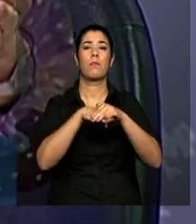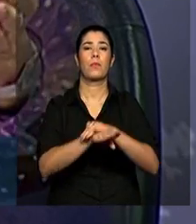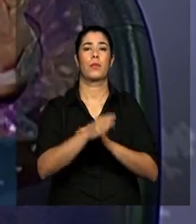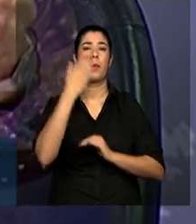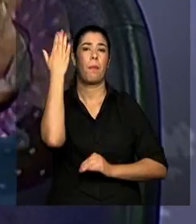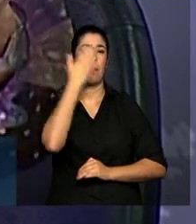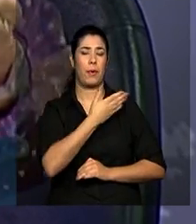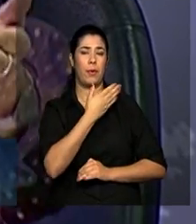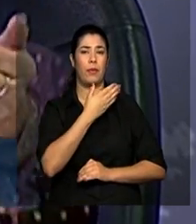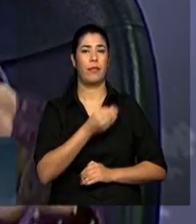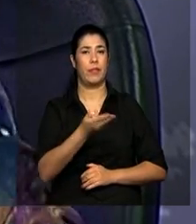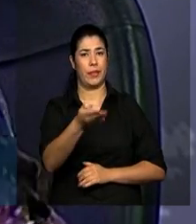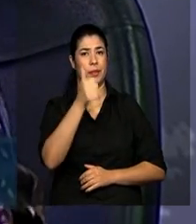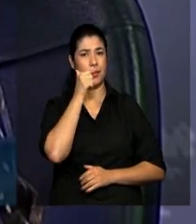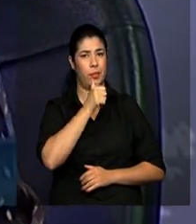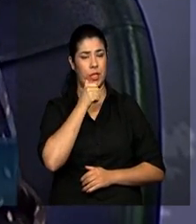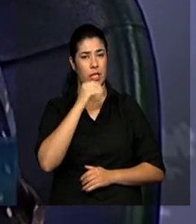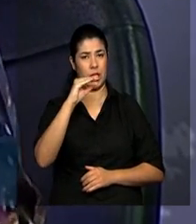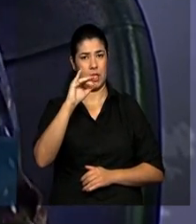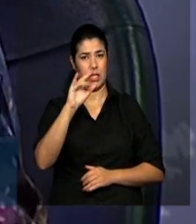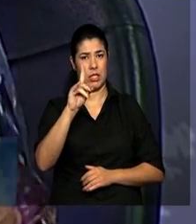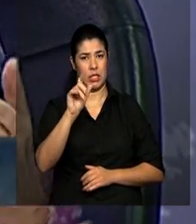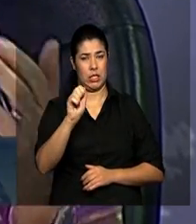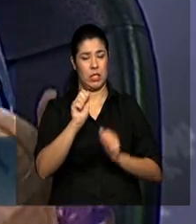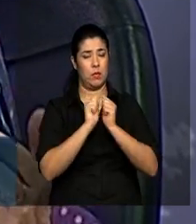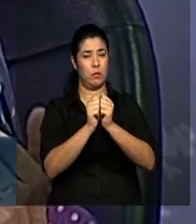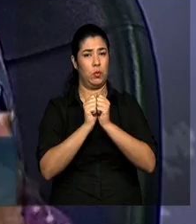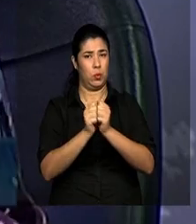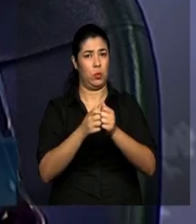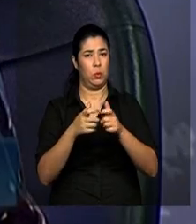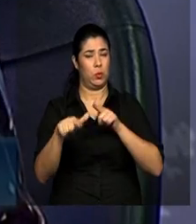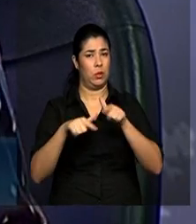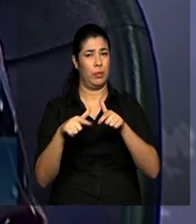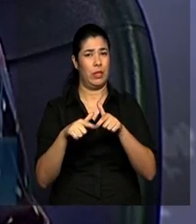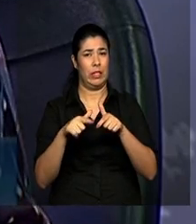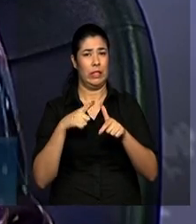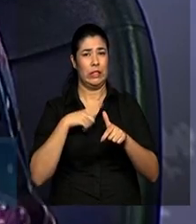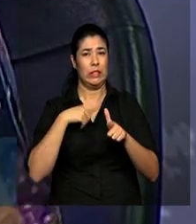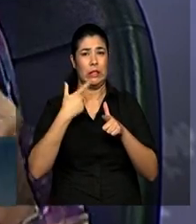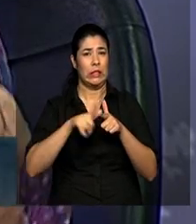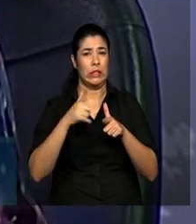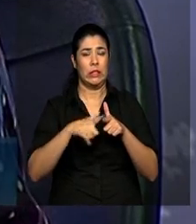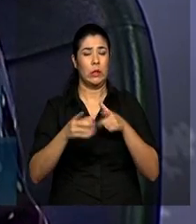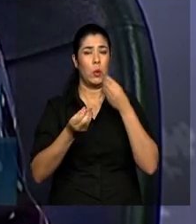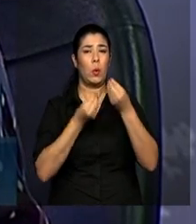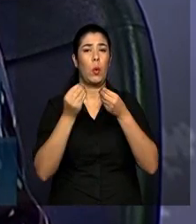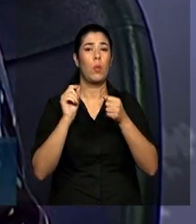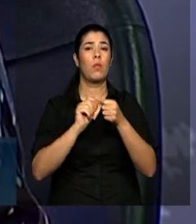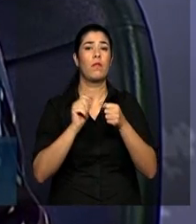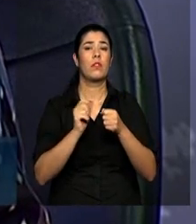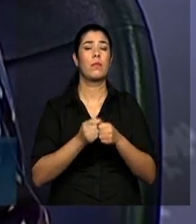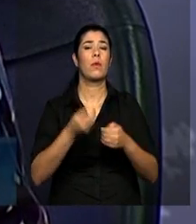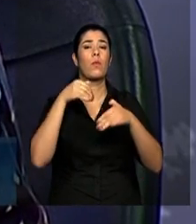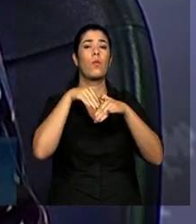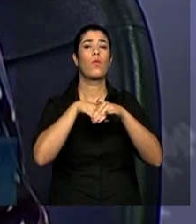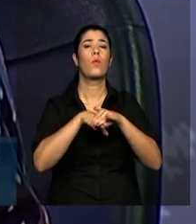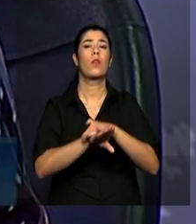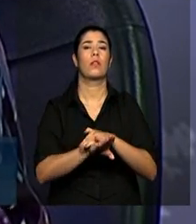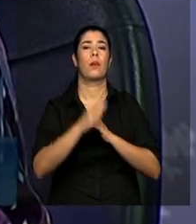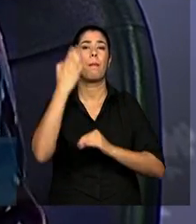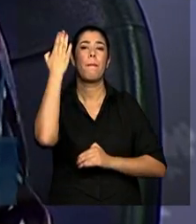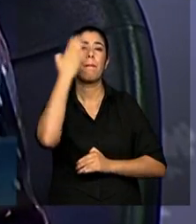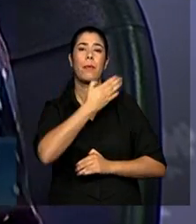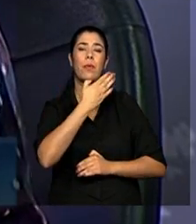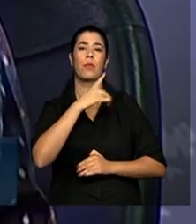ela participou comigo ativamente disso, onde se guardava os vestígios